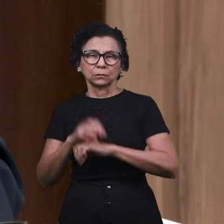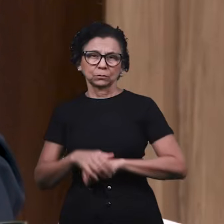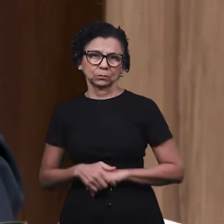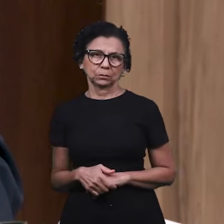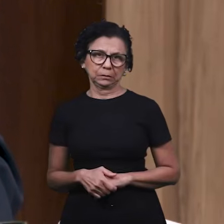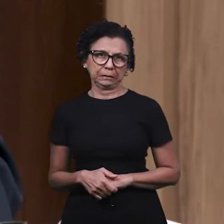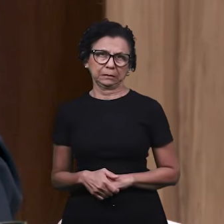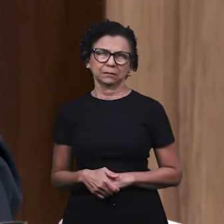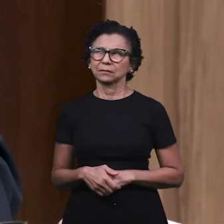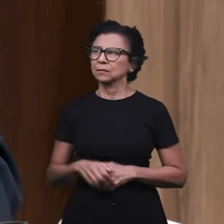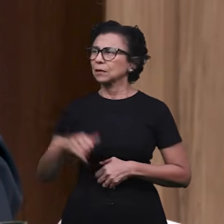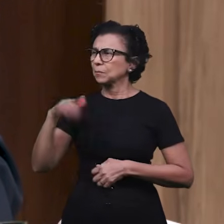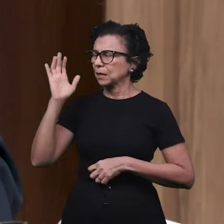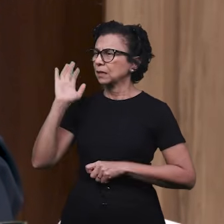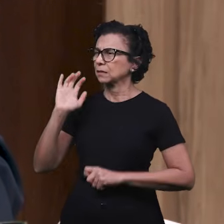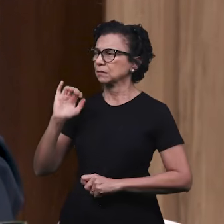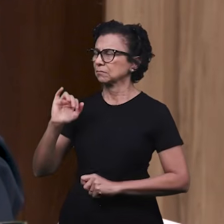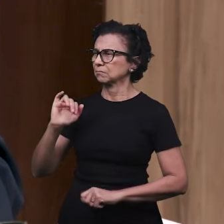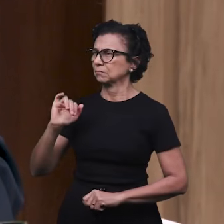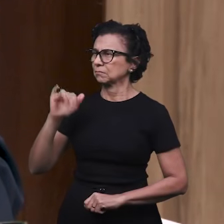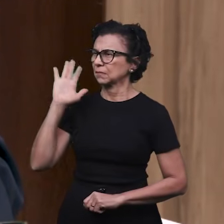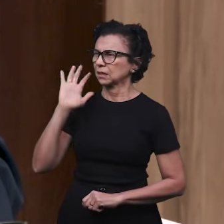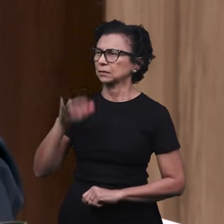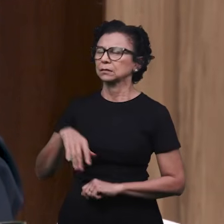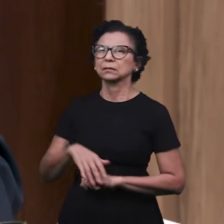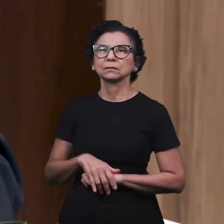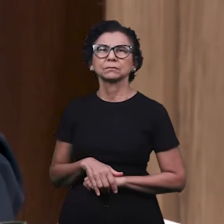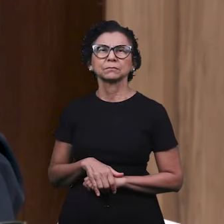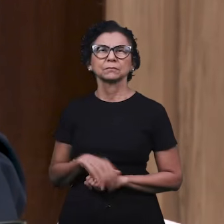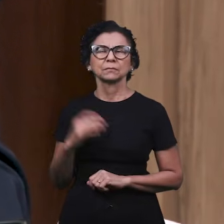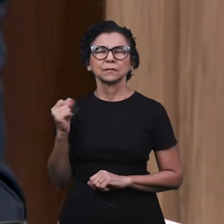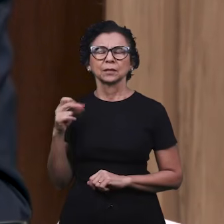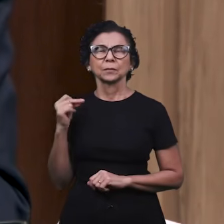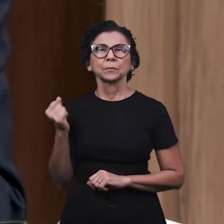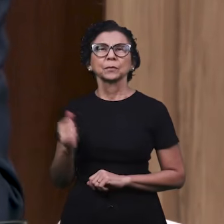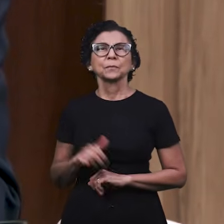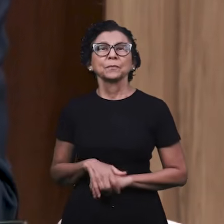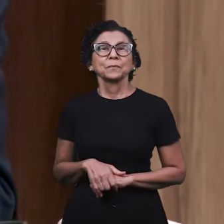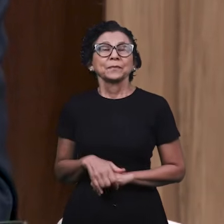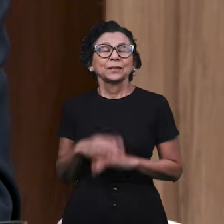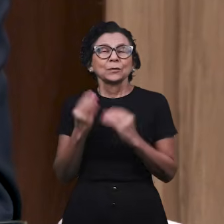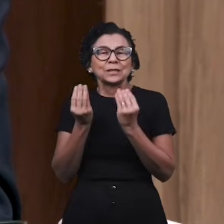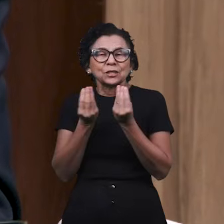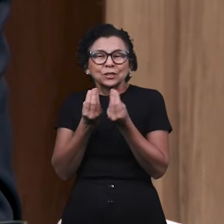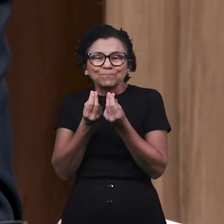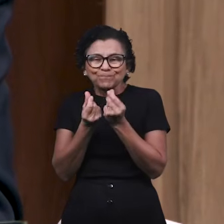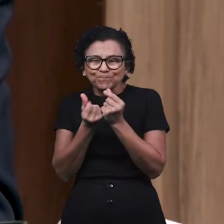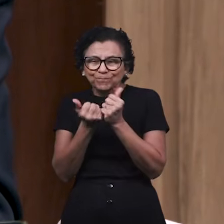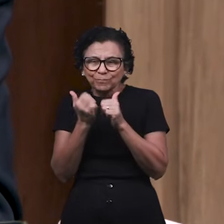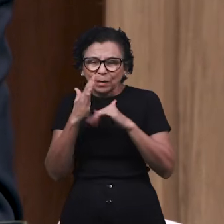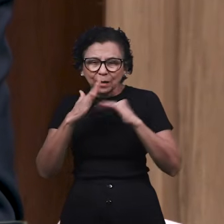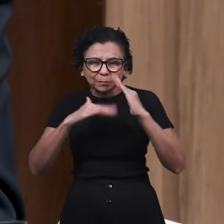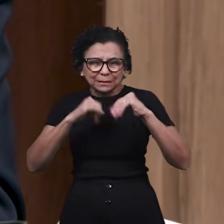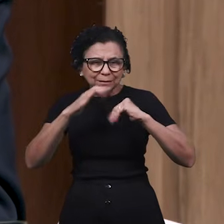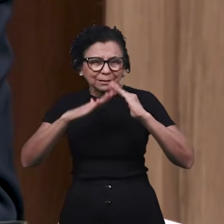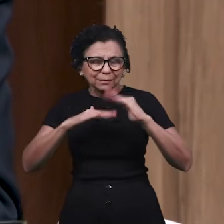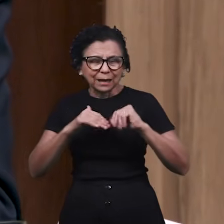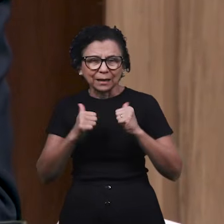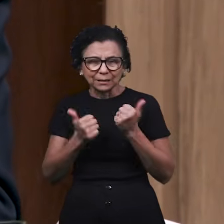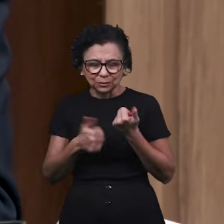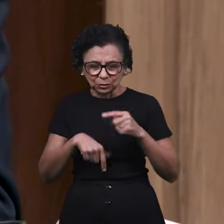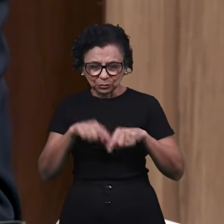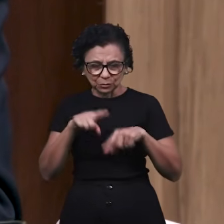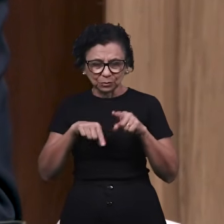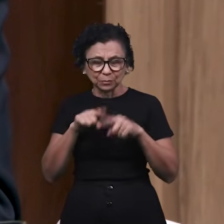Mais. Acho que era mais, né? 65 anos, alguma coisa assim. Então ele tinha uma afinidade com aquele instrumento. Eu